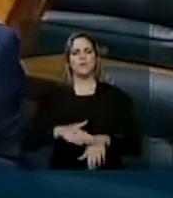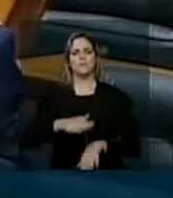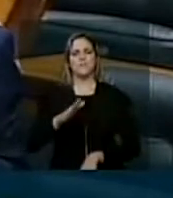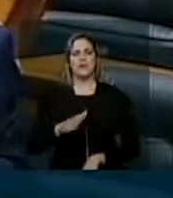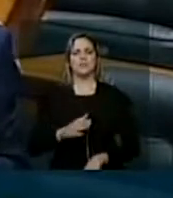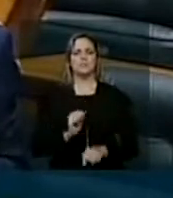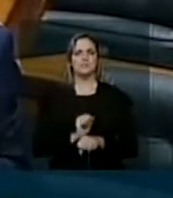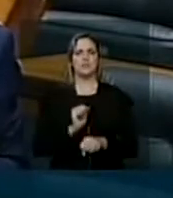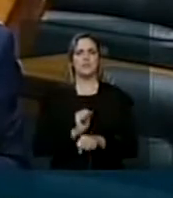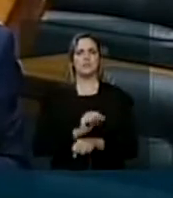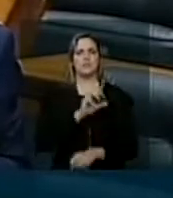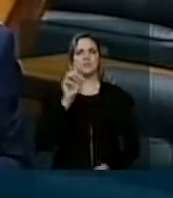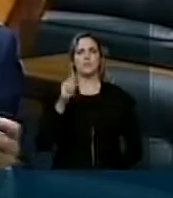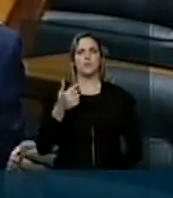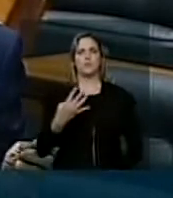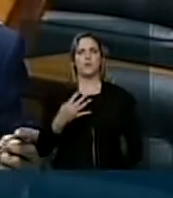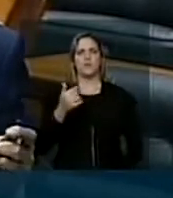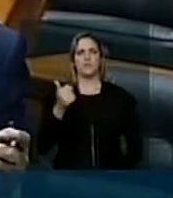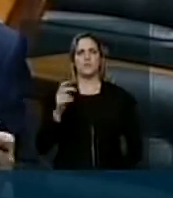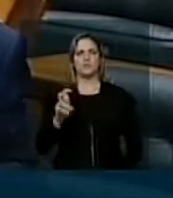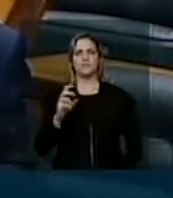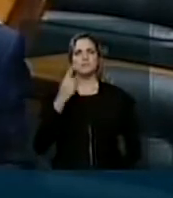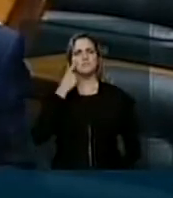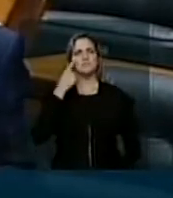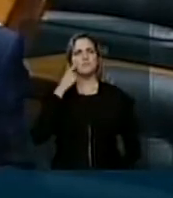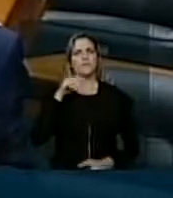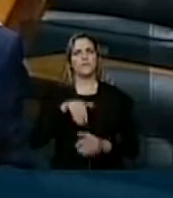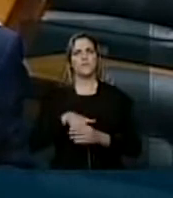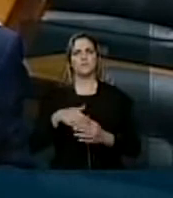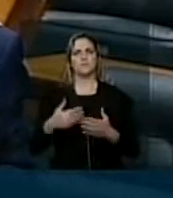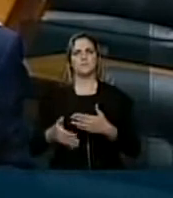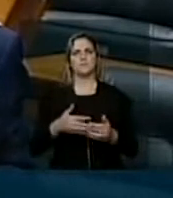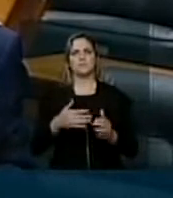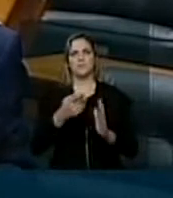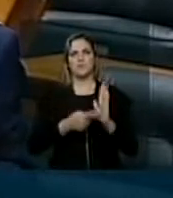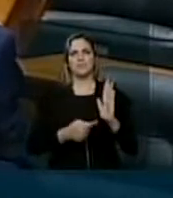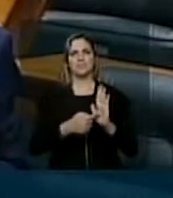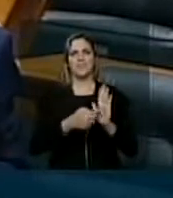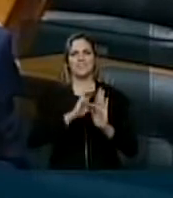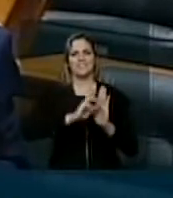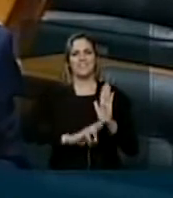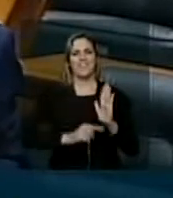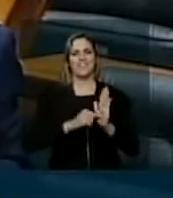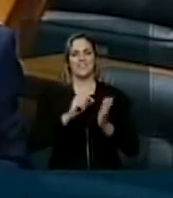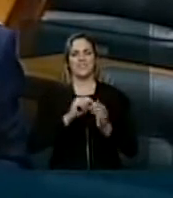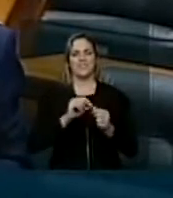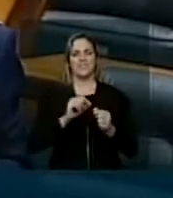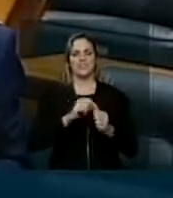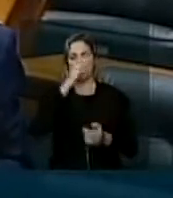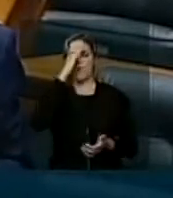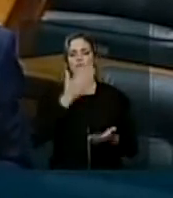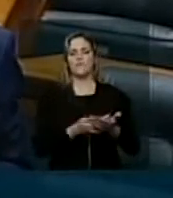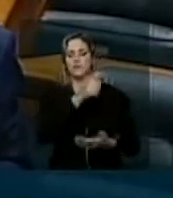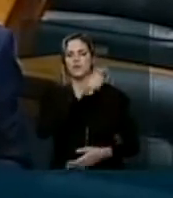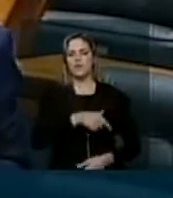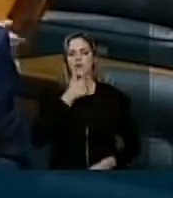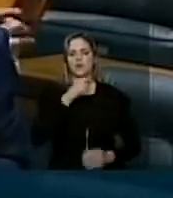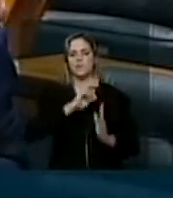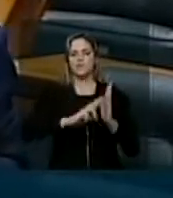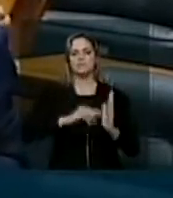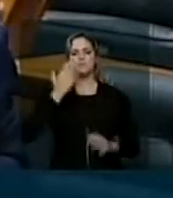da preservação ambiental, mas somos a favor, acima de tudo, de quem produz comida. Nós